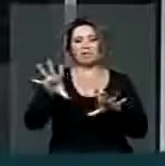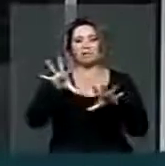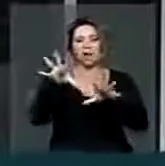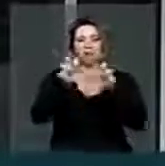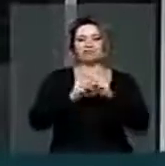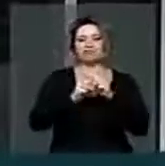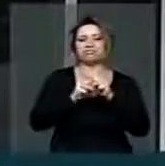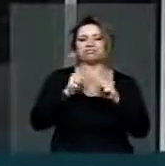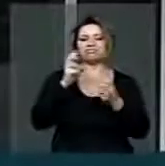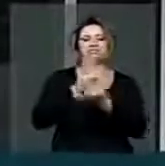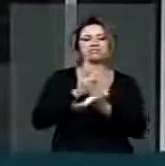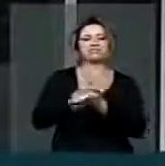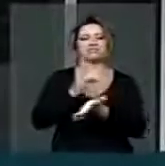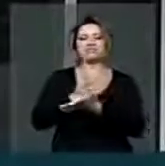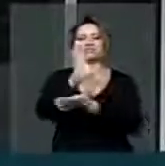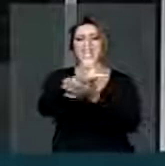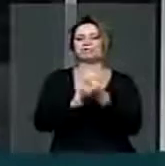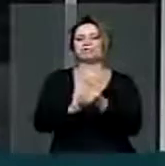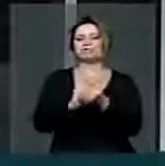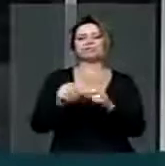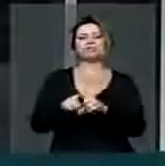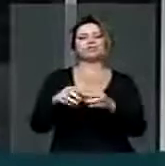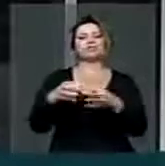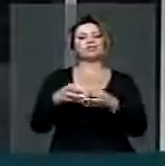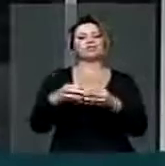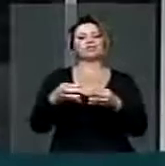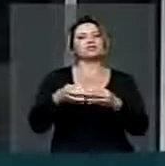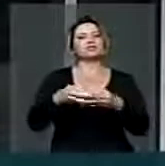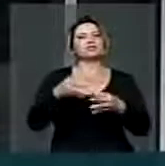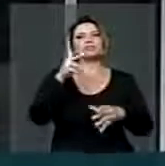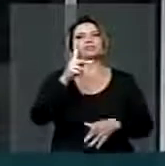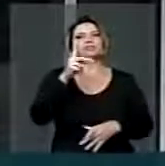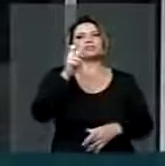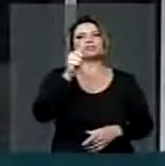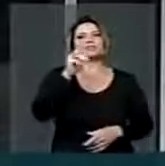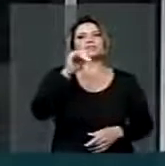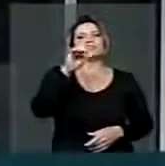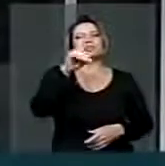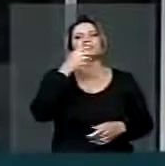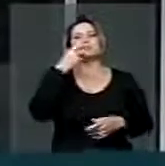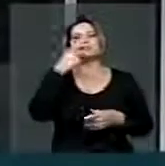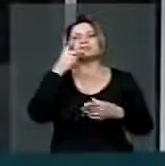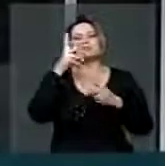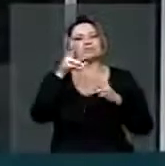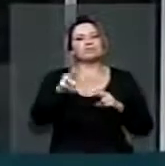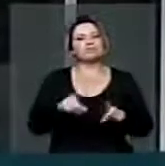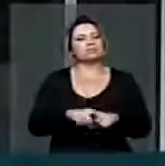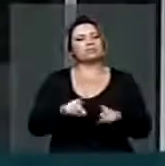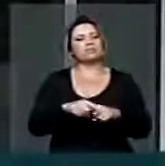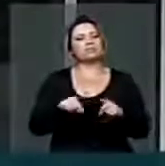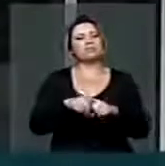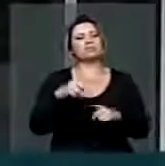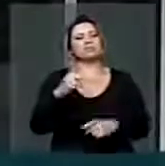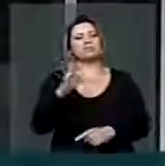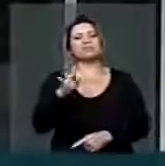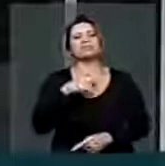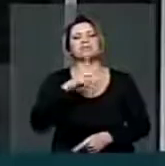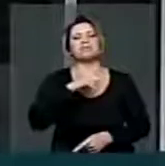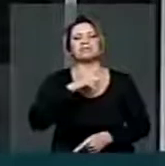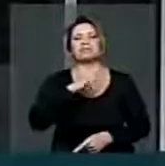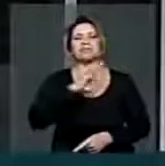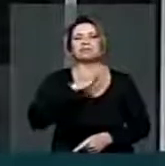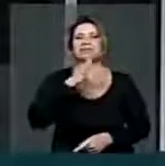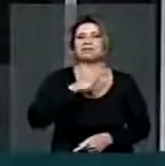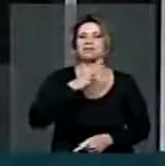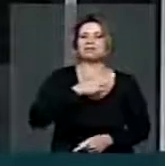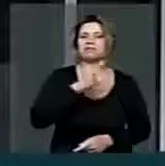práticas e os discursos daqueles partidos que eventualmente estão conosco no governo, senhor presidente. E nós do PT temos que ter a coragem